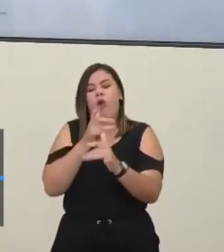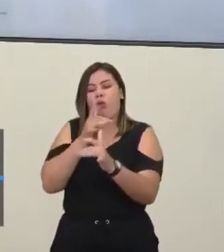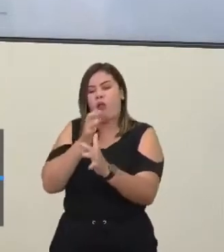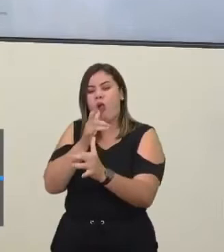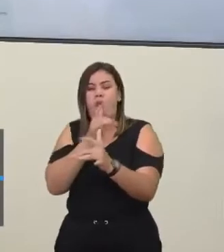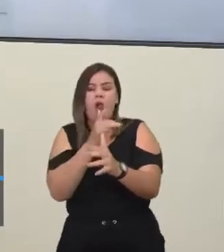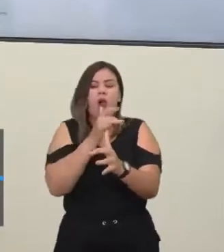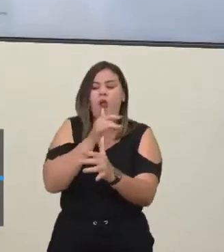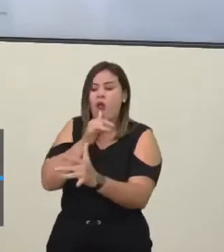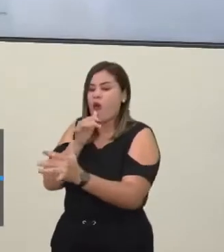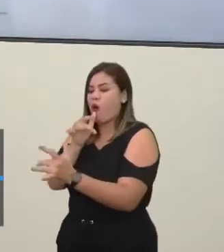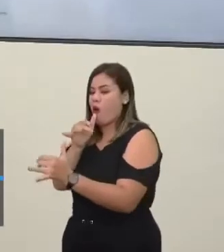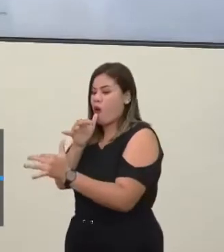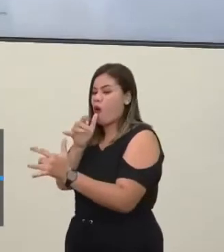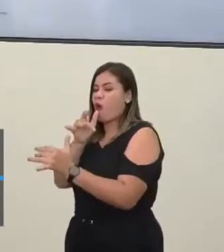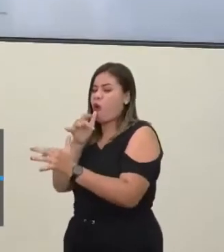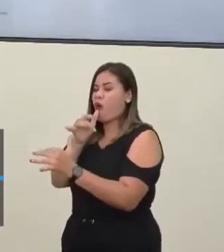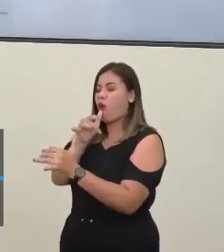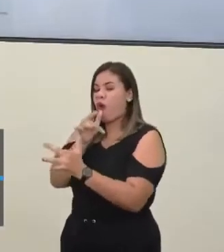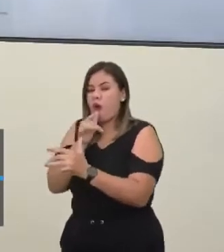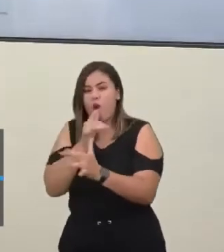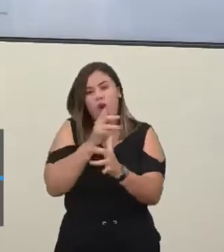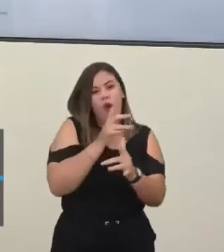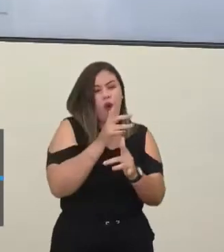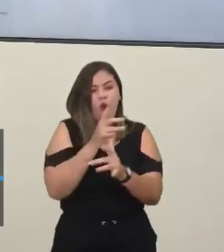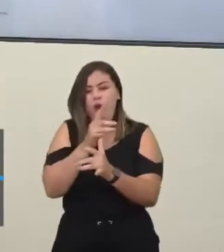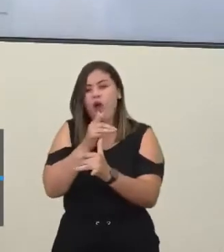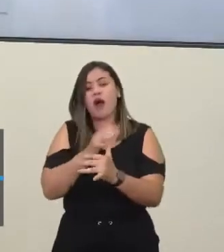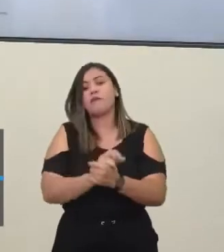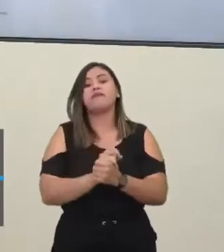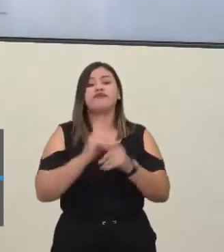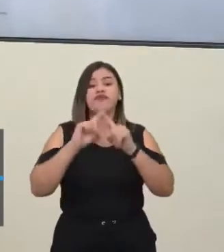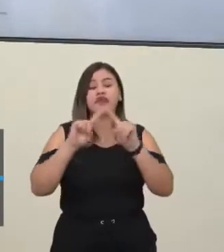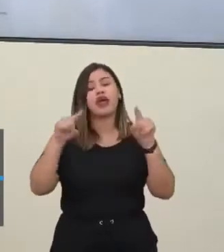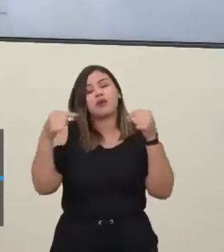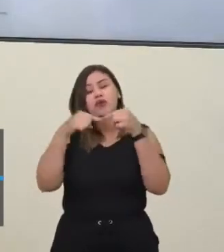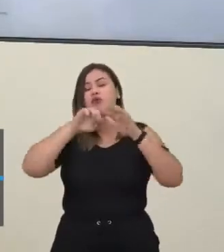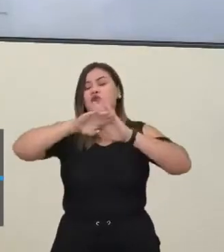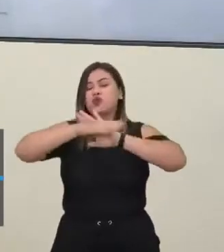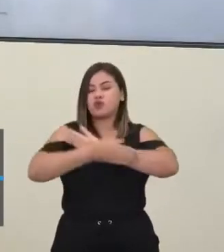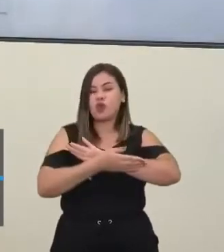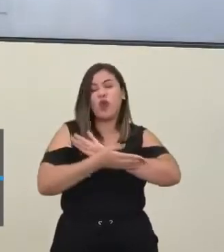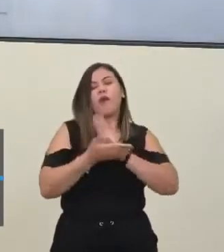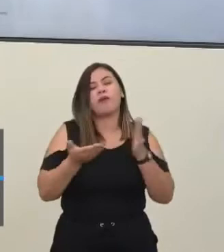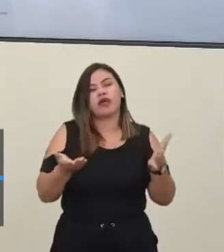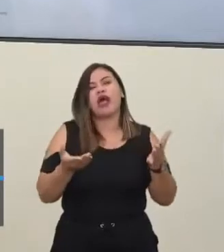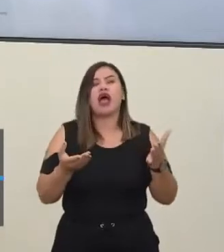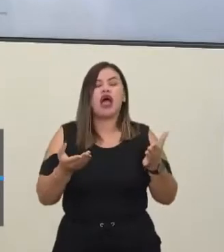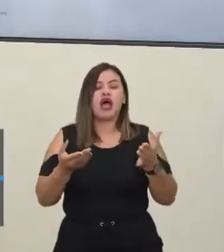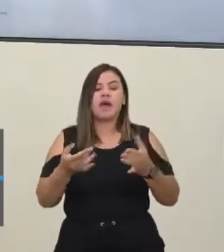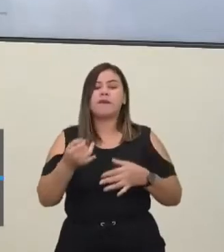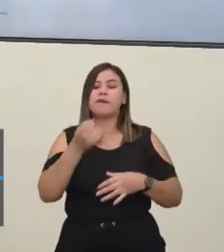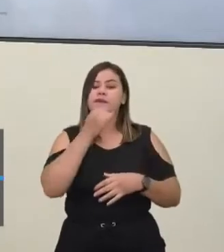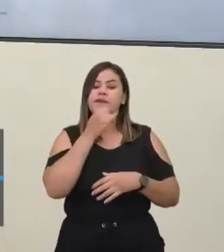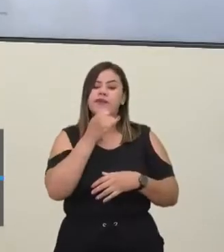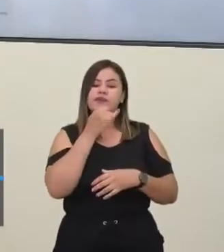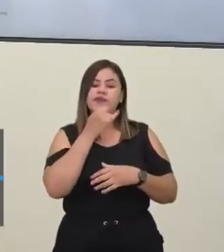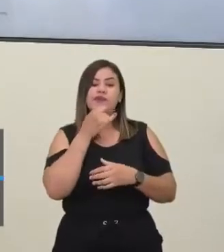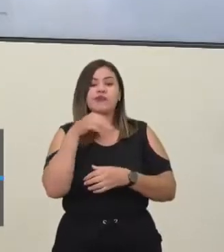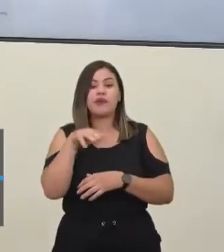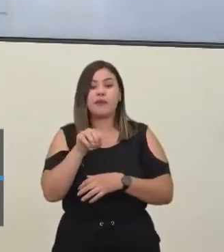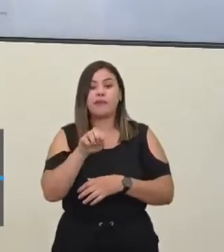né? Tá? Mas aí nós temos, né, geralmente na música popular, né? Quando a gente fala de naipe de metais na